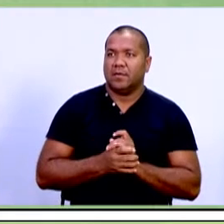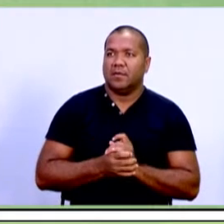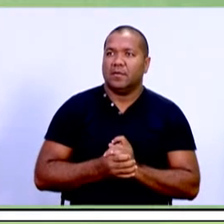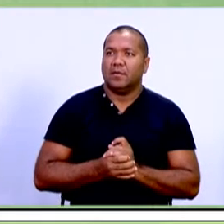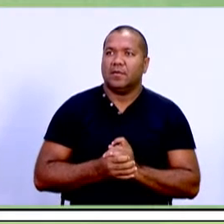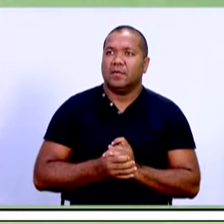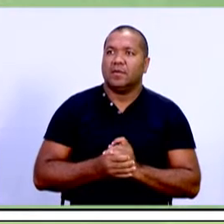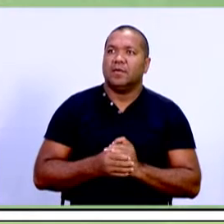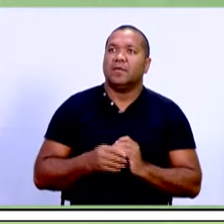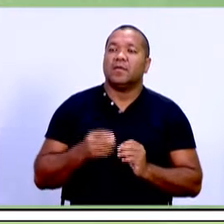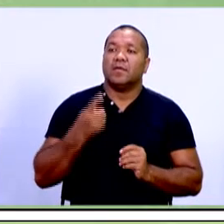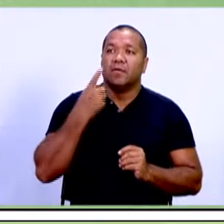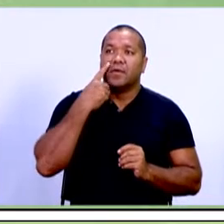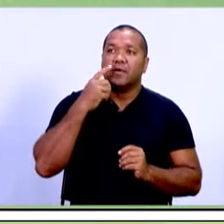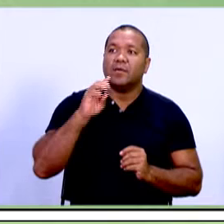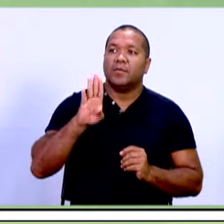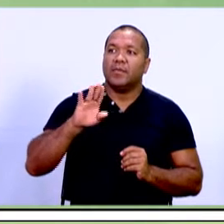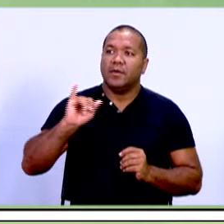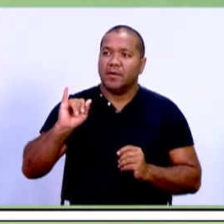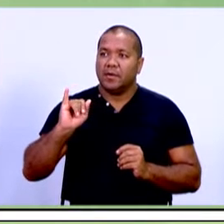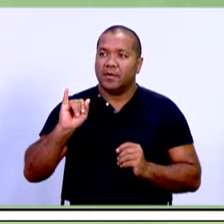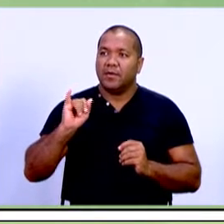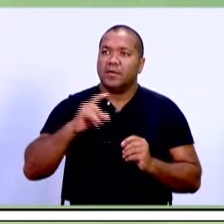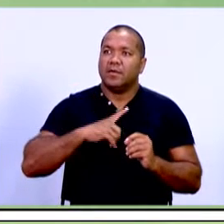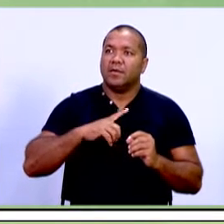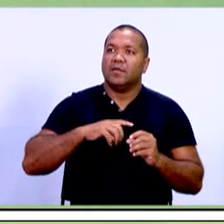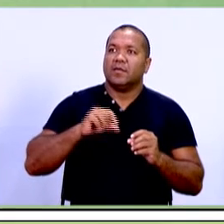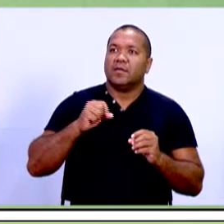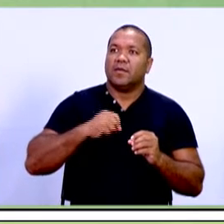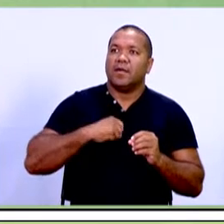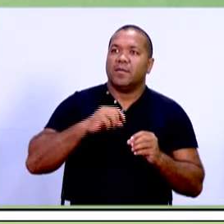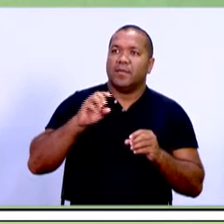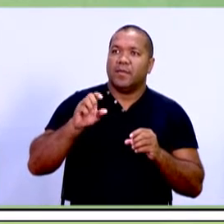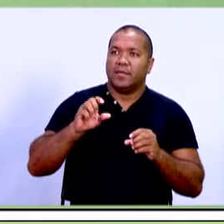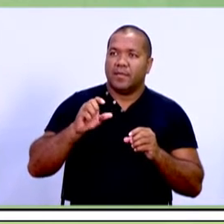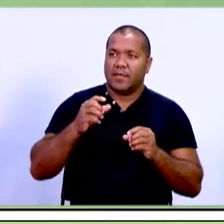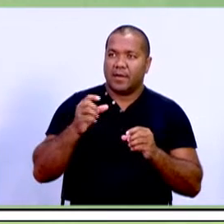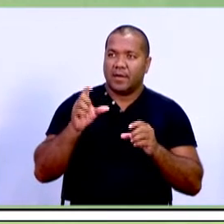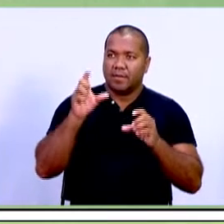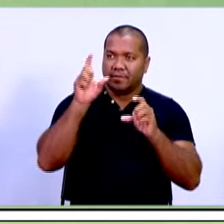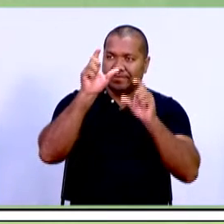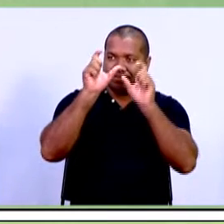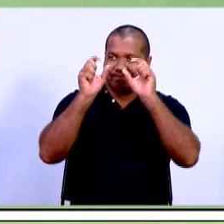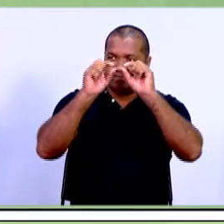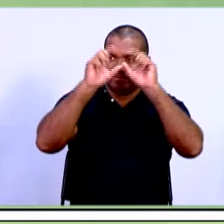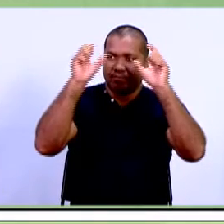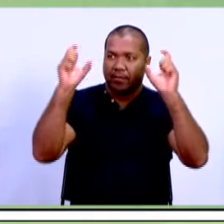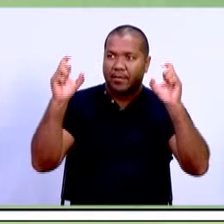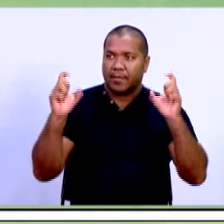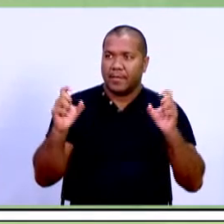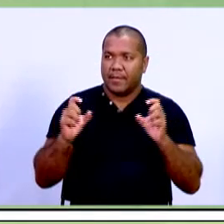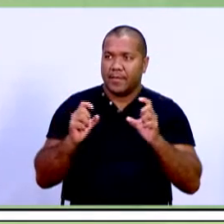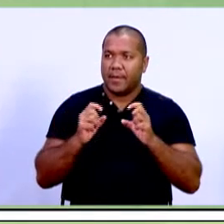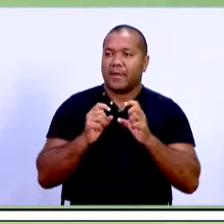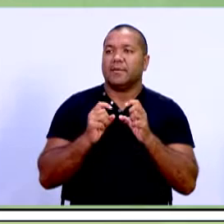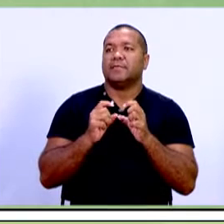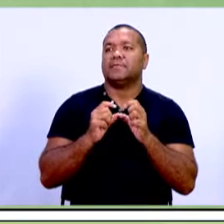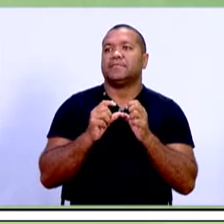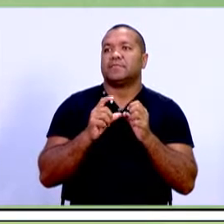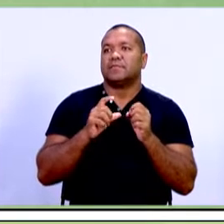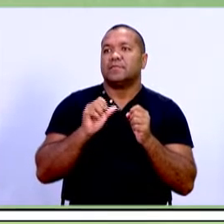Então, BI envolve a parte de Analytics, Data Mining,